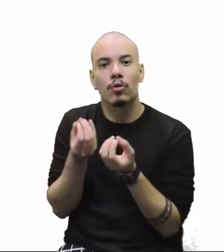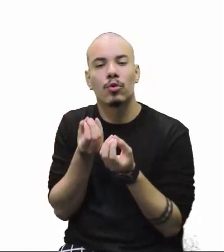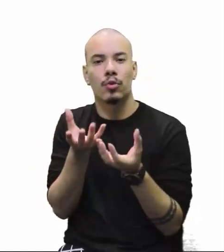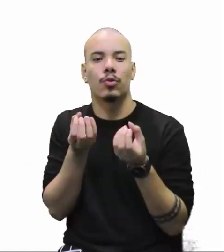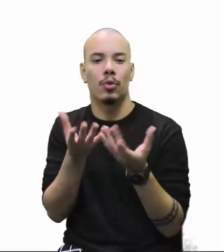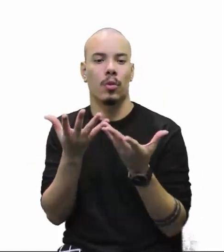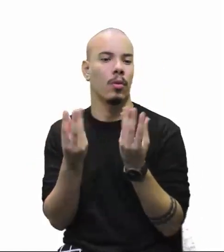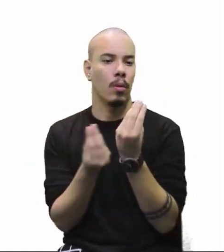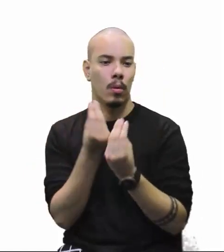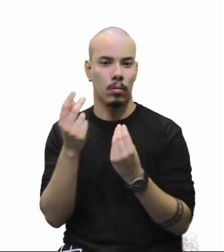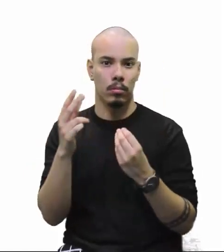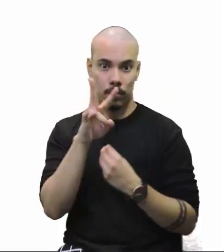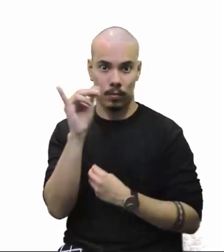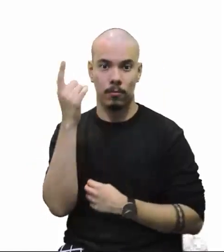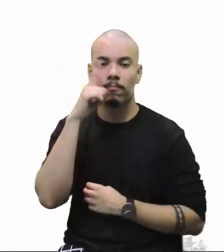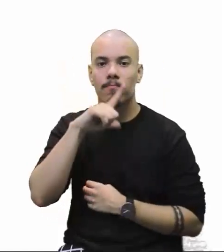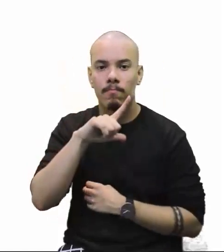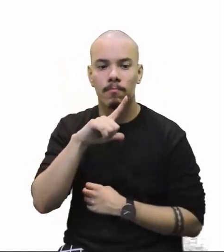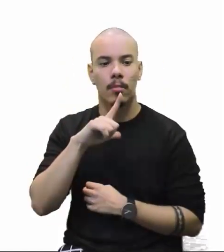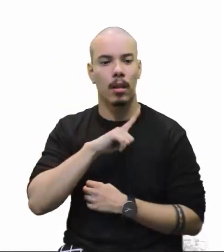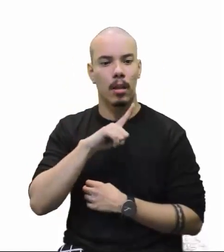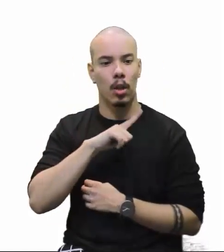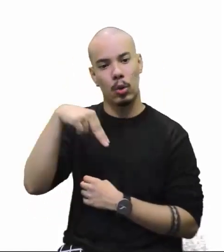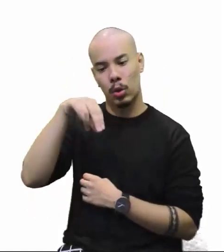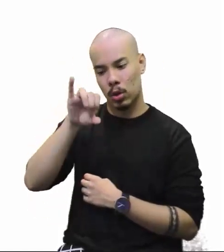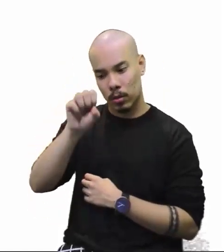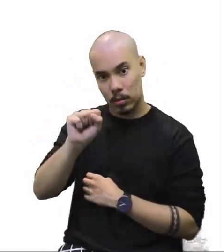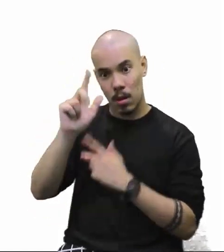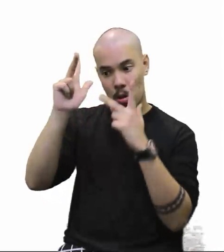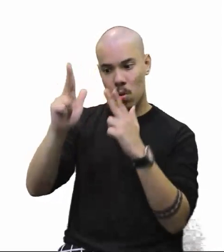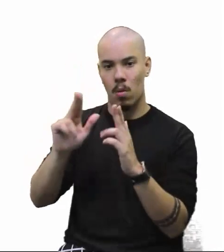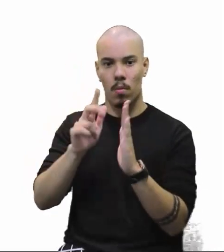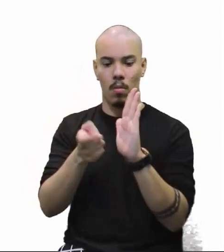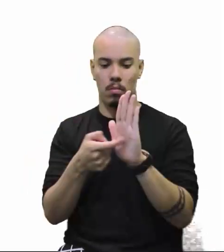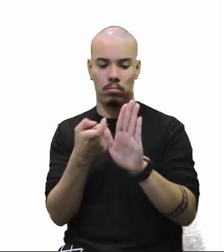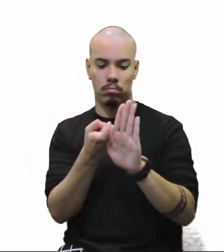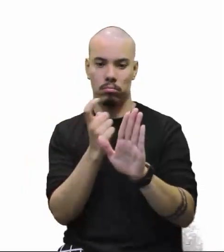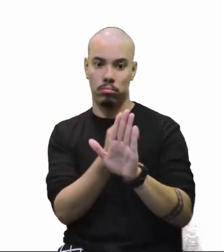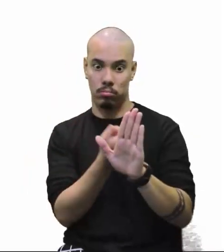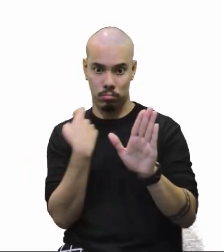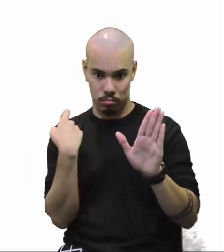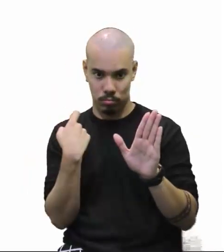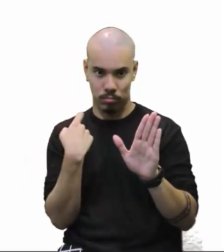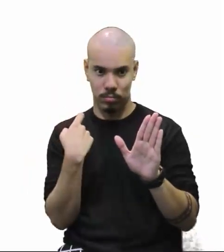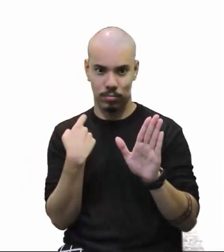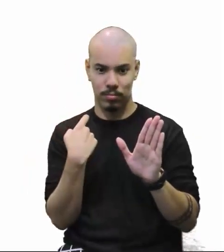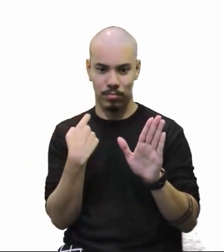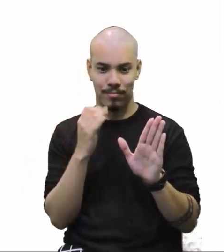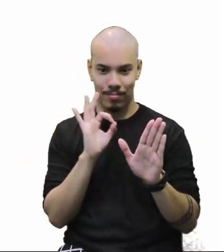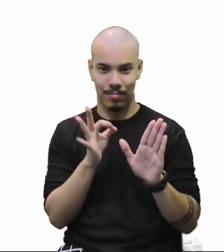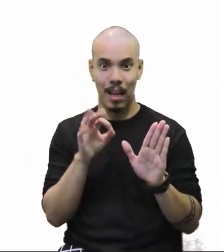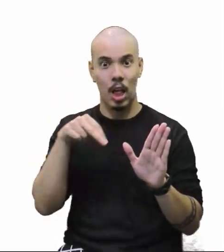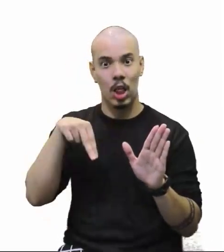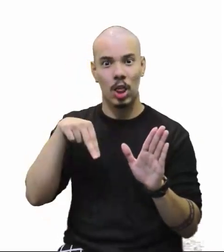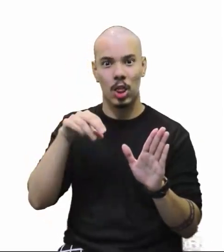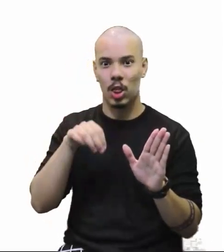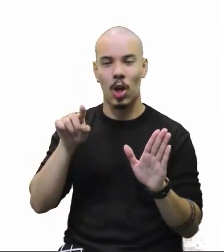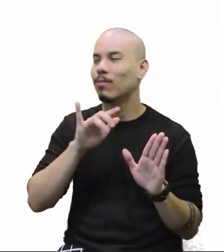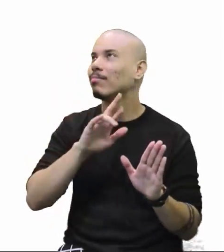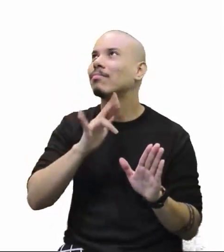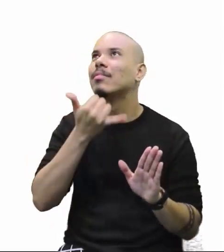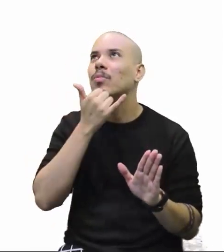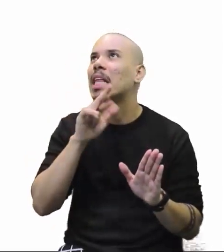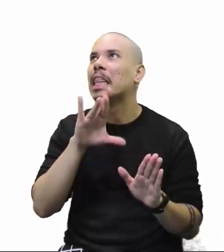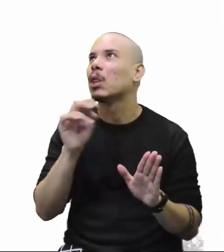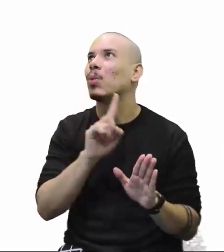das correntes que chega em um rio, em um nó, é igual à soma das correntes que sai. Rio não, um nó. Isso. Sei o que eu falei rio aí,